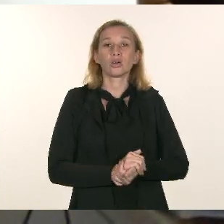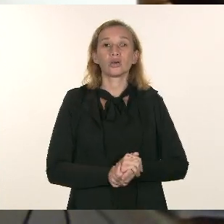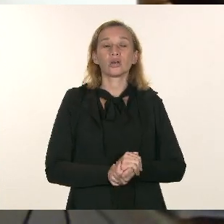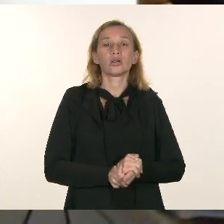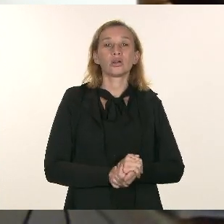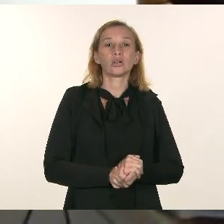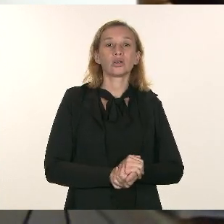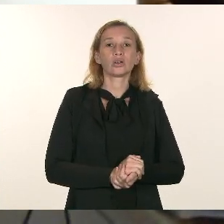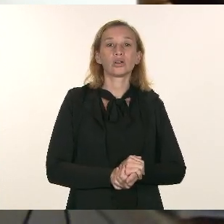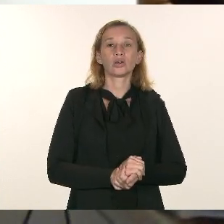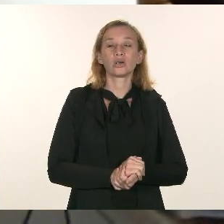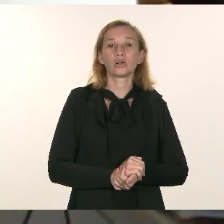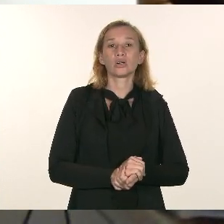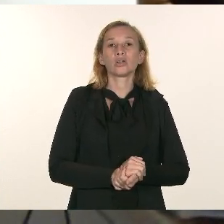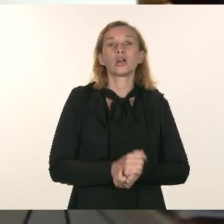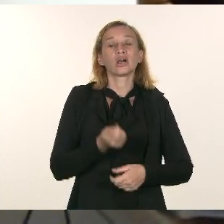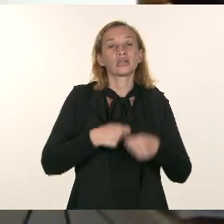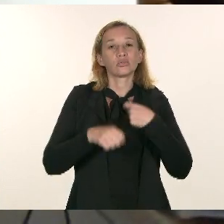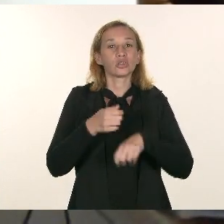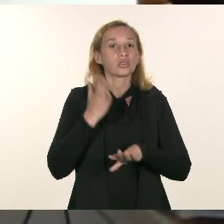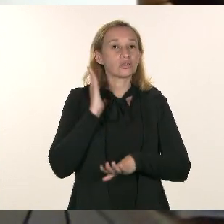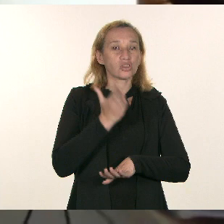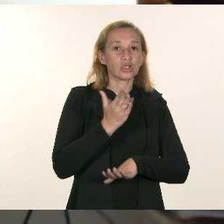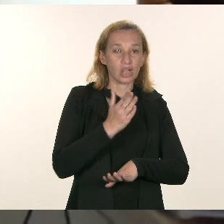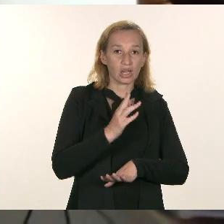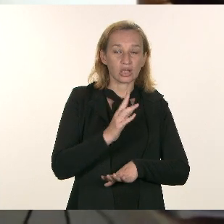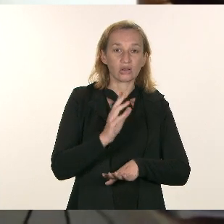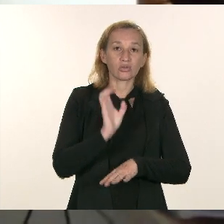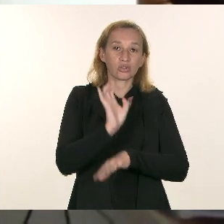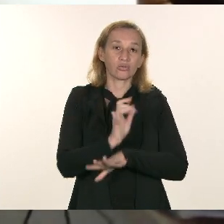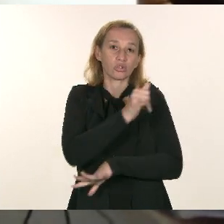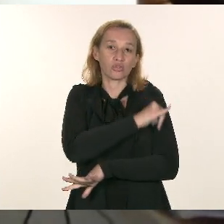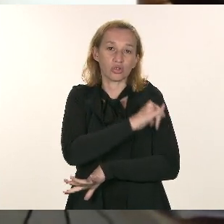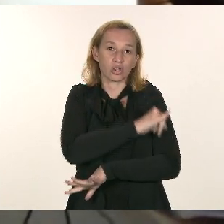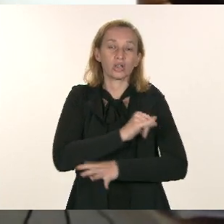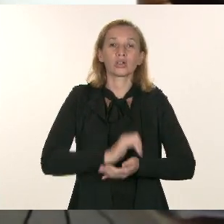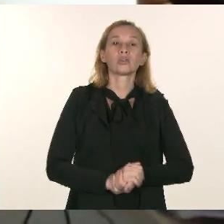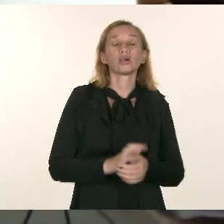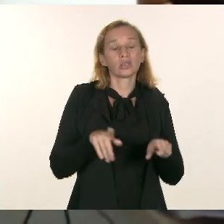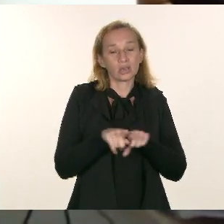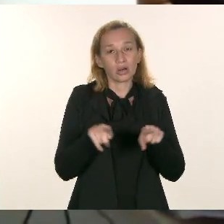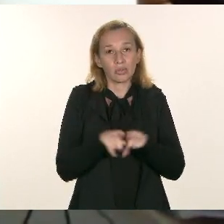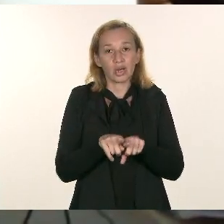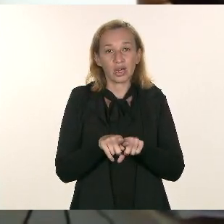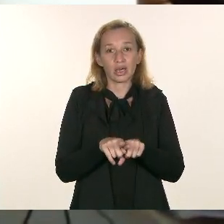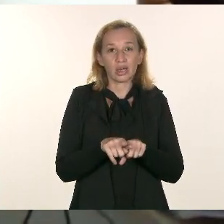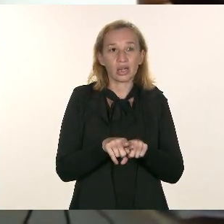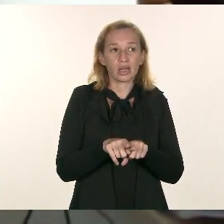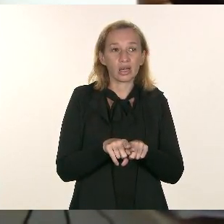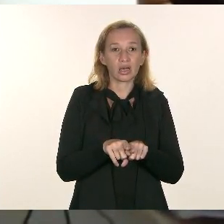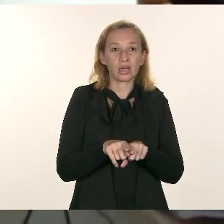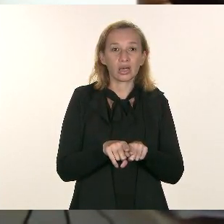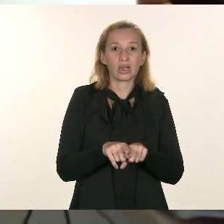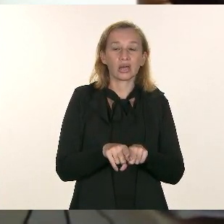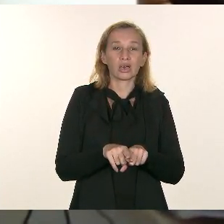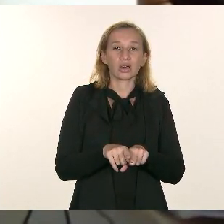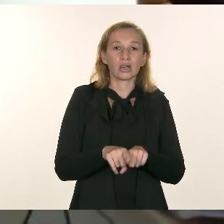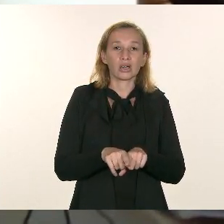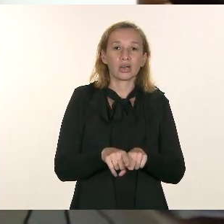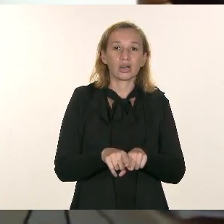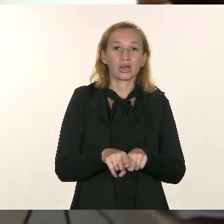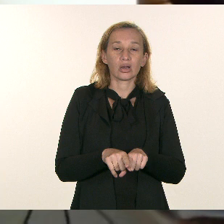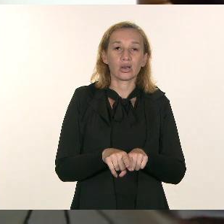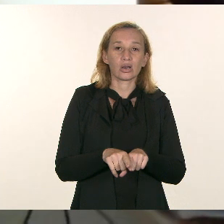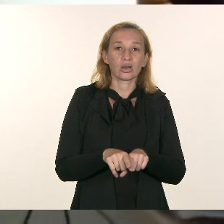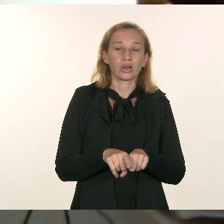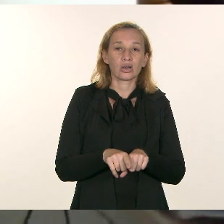promovidos por entidades da administração direta e indireta do Estado do Rio de Janeiro, como também atendimento prioritário ao uso